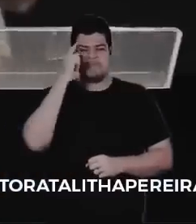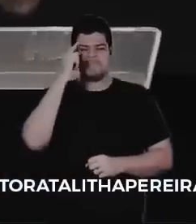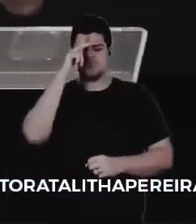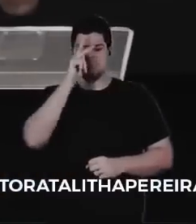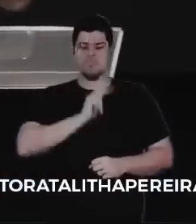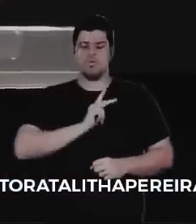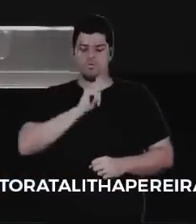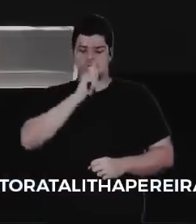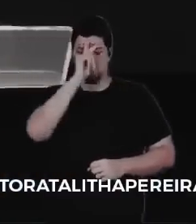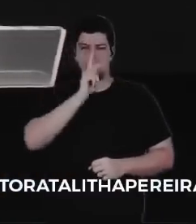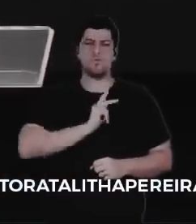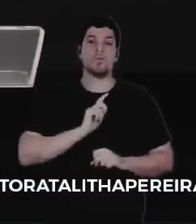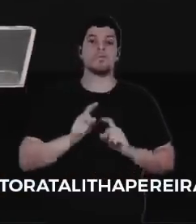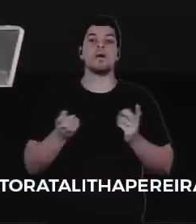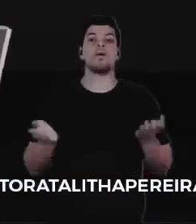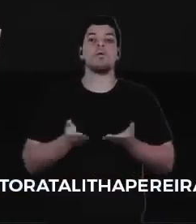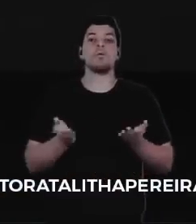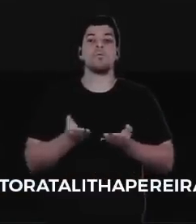Hoje chegou o dia